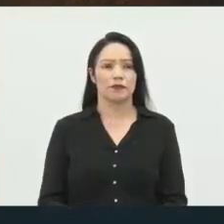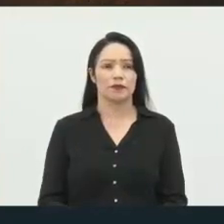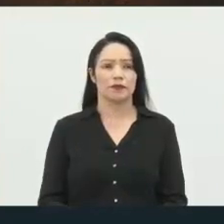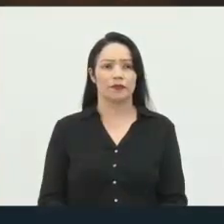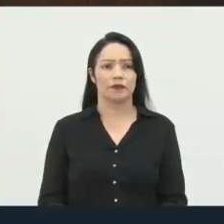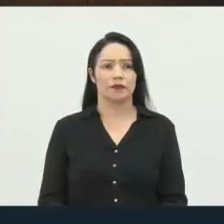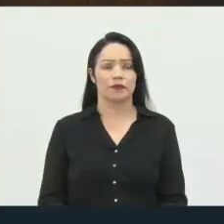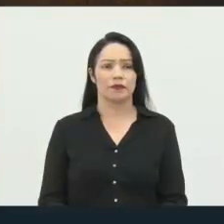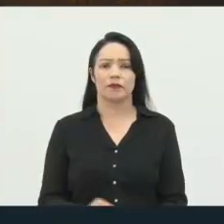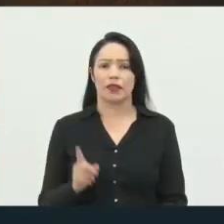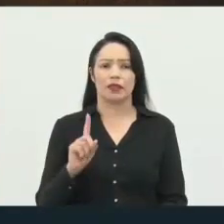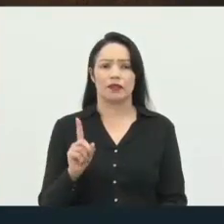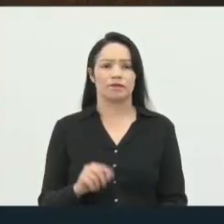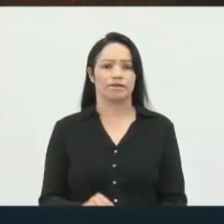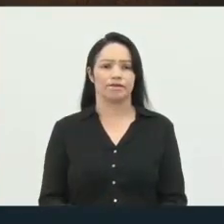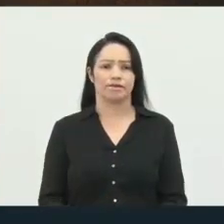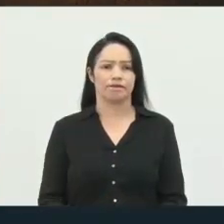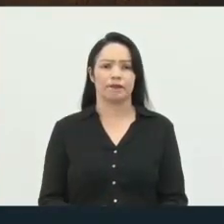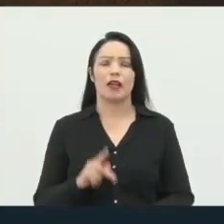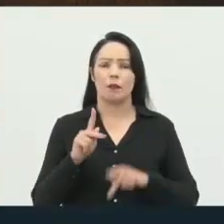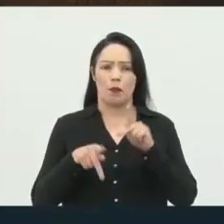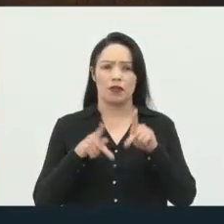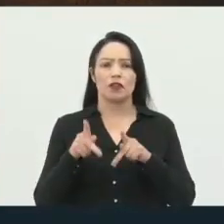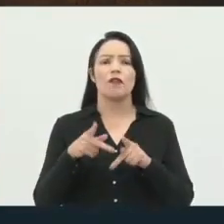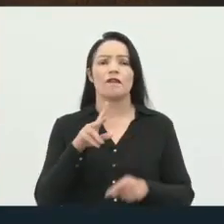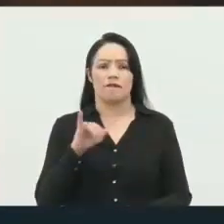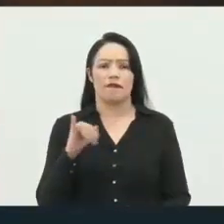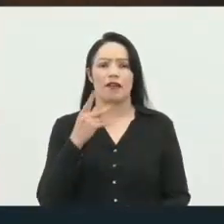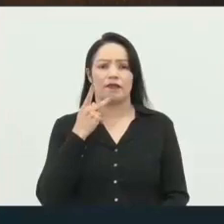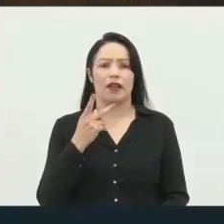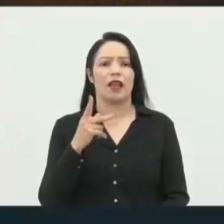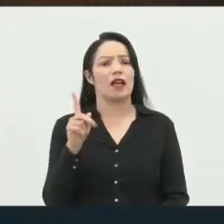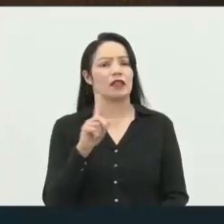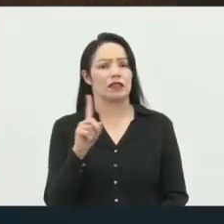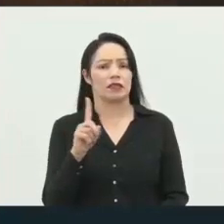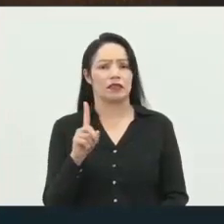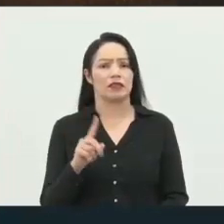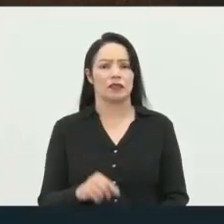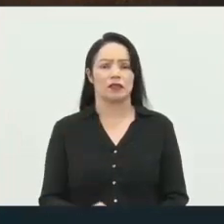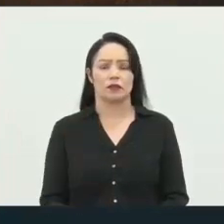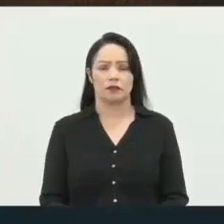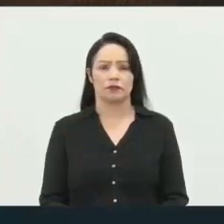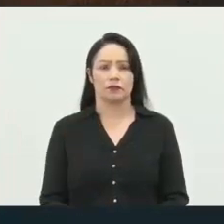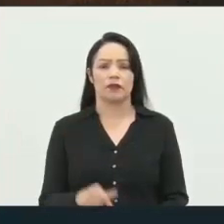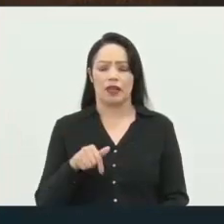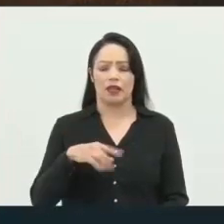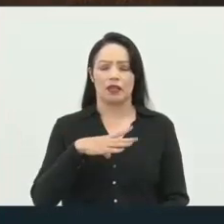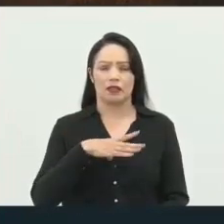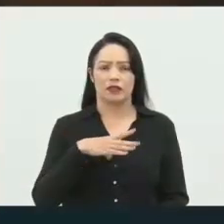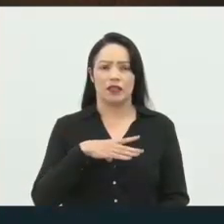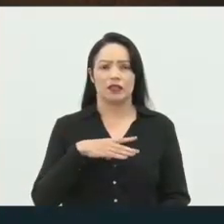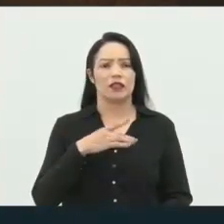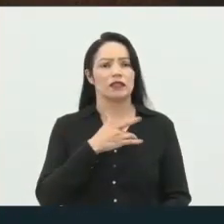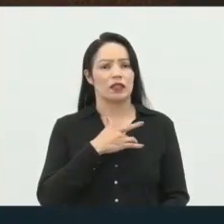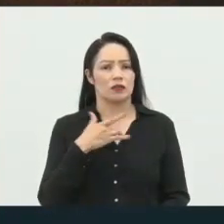que não a população é responder que realmente o que tá acontecendo na nossa cidade na saúde